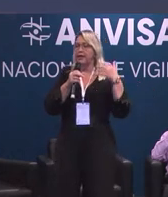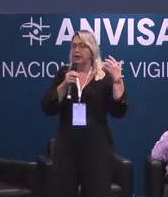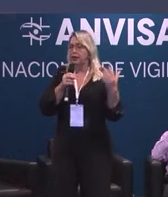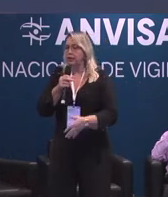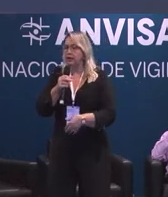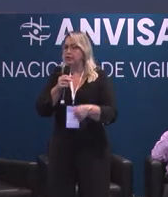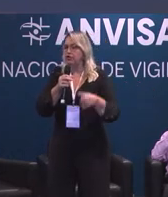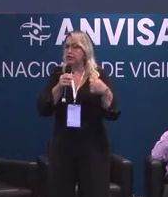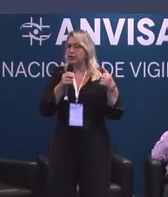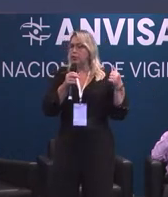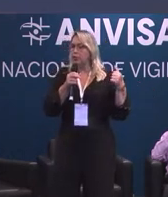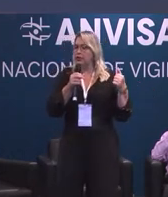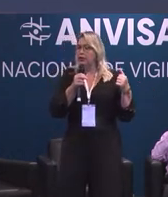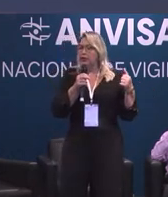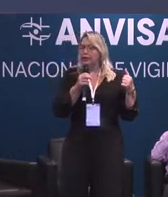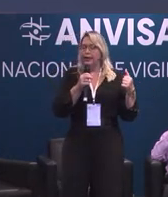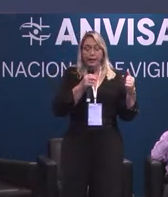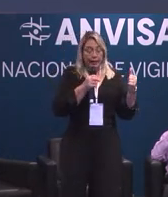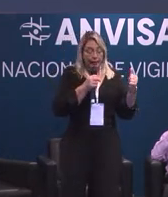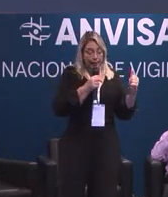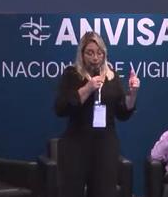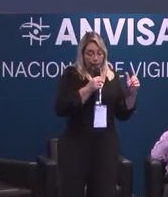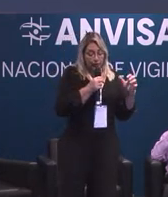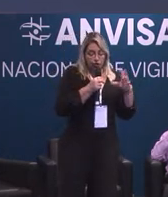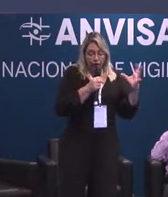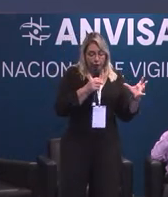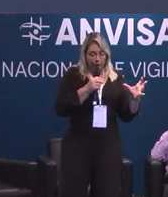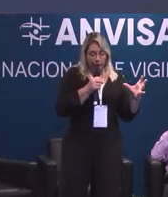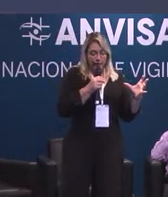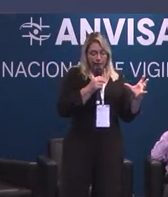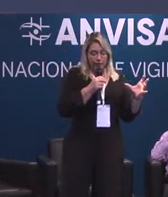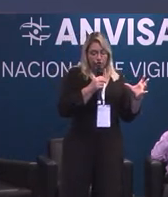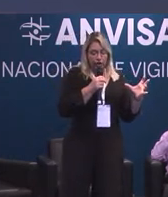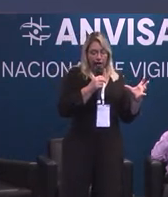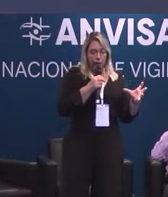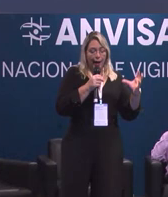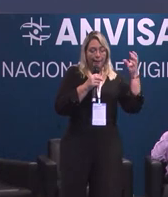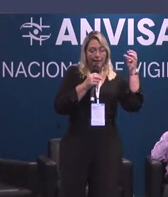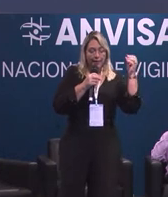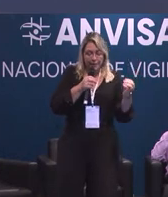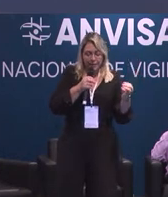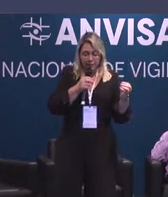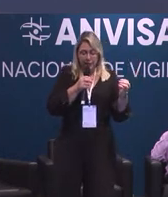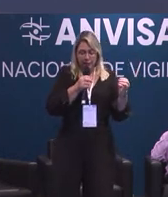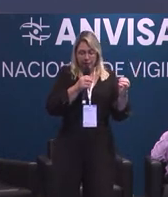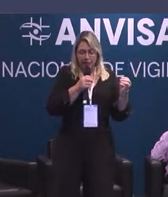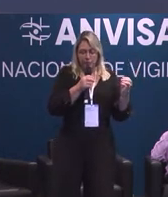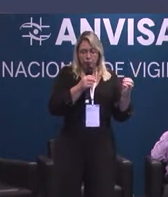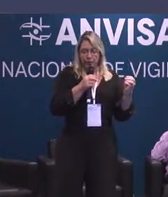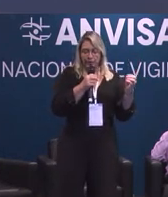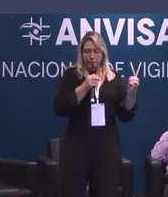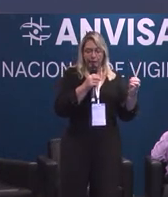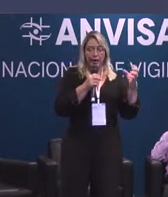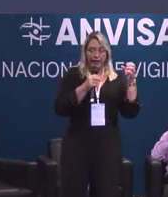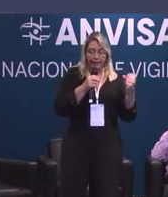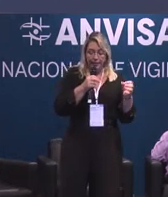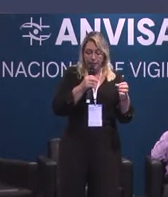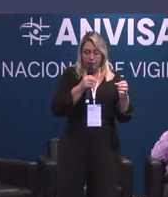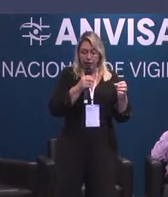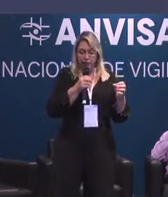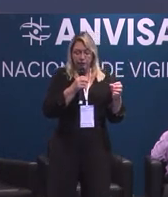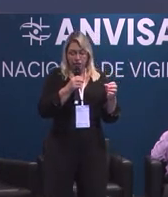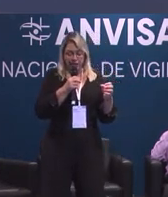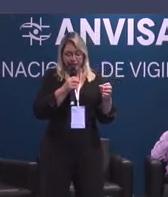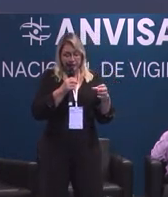de conselhos de saúde, né? Então, isso já foi um reconhecimento geral. A percepção da natureza multidisciplinar e intersetorial